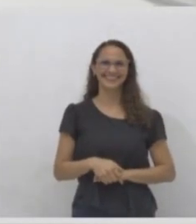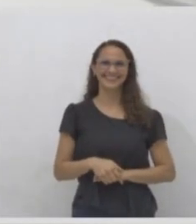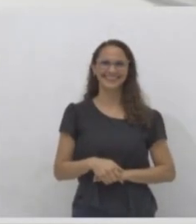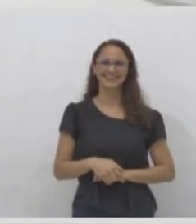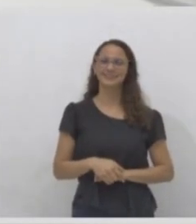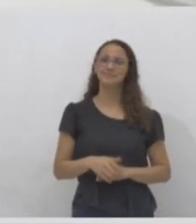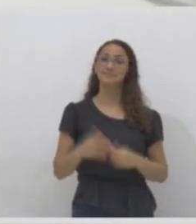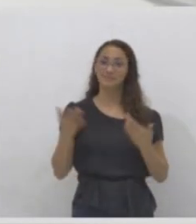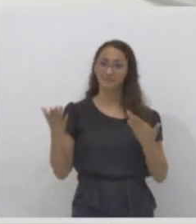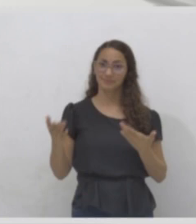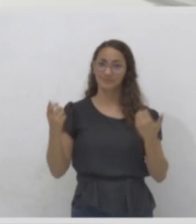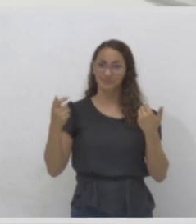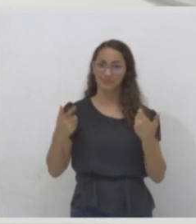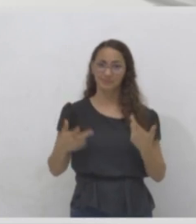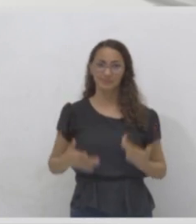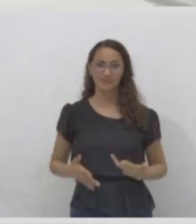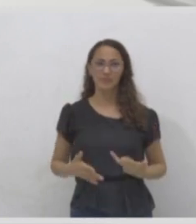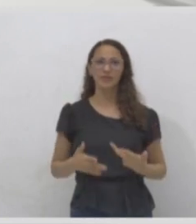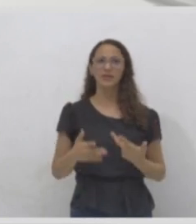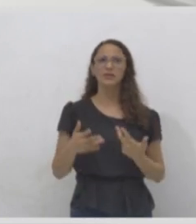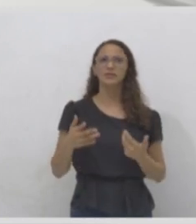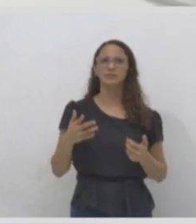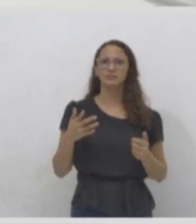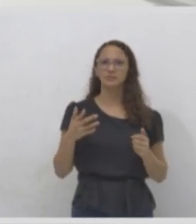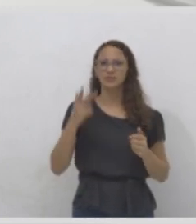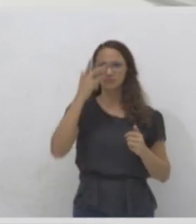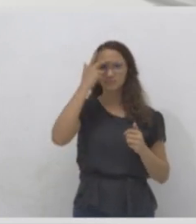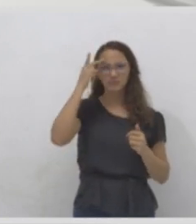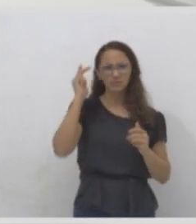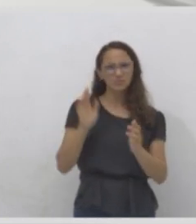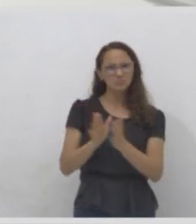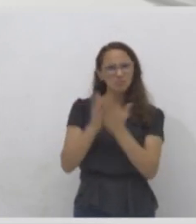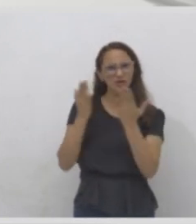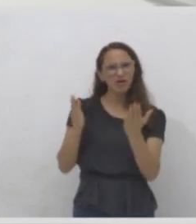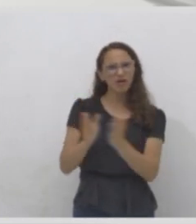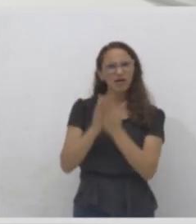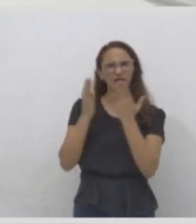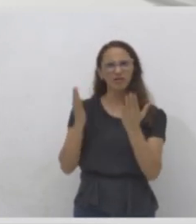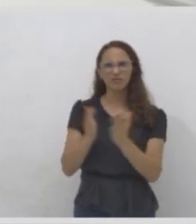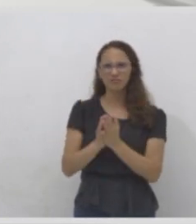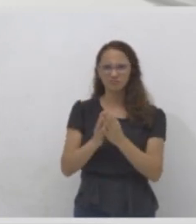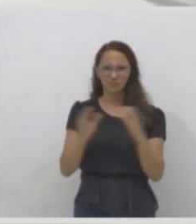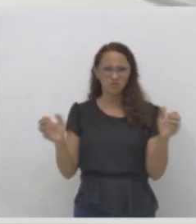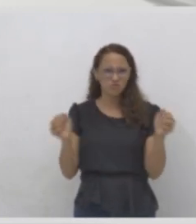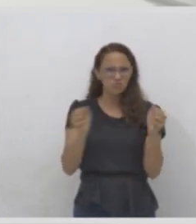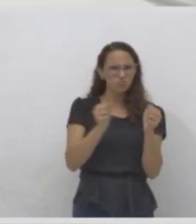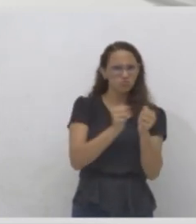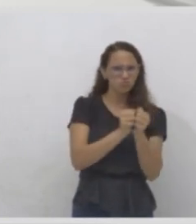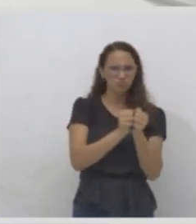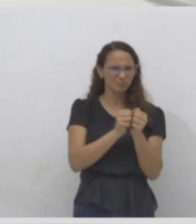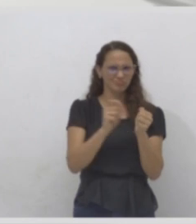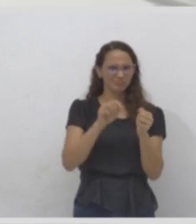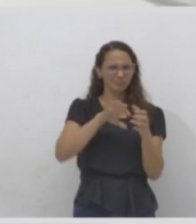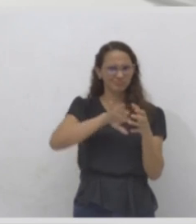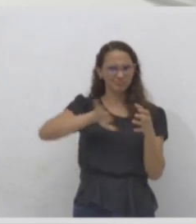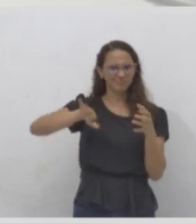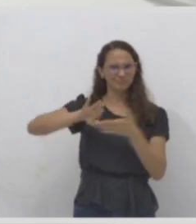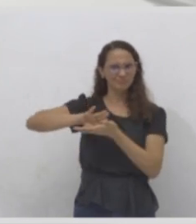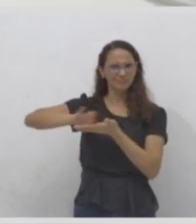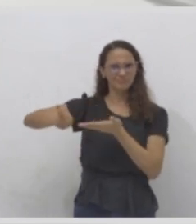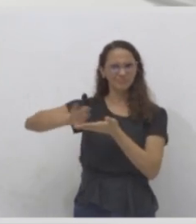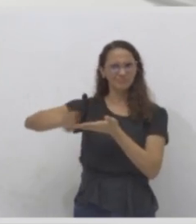Como eu falei para vocês, os pobres, eles foram afastados dessa história da Belle Époque. Mas a gente